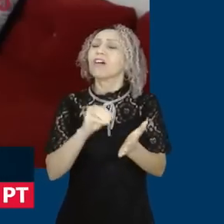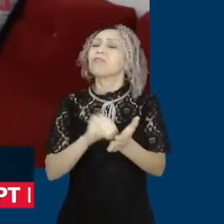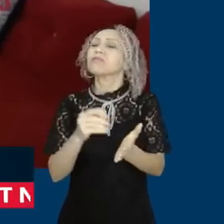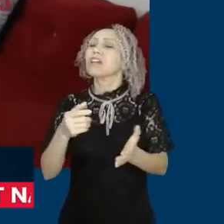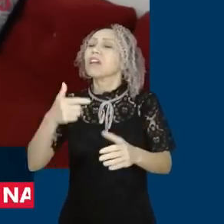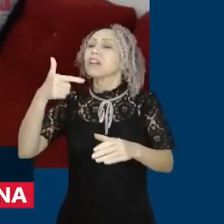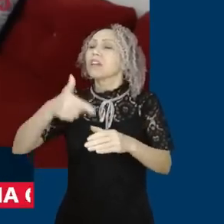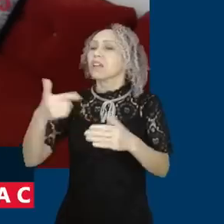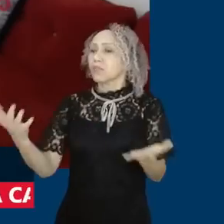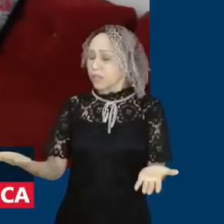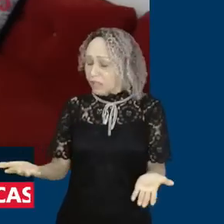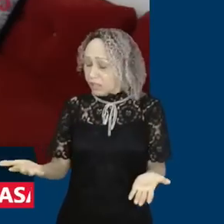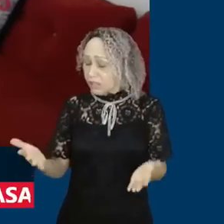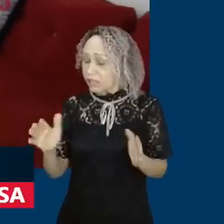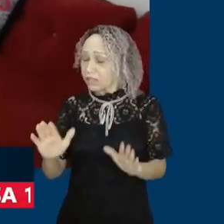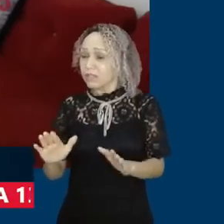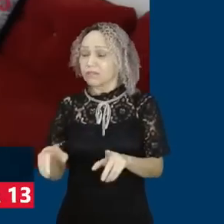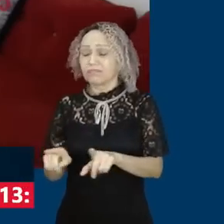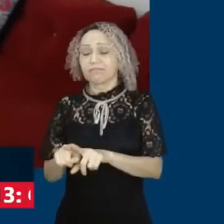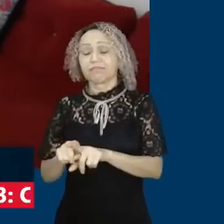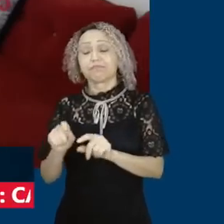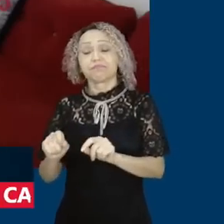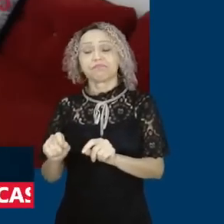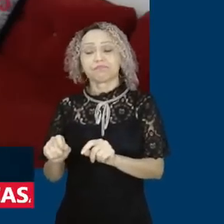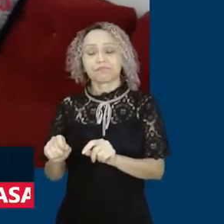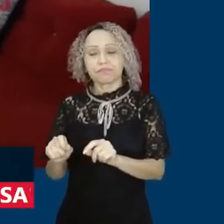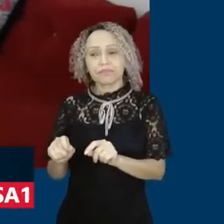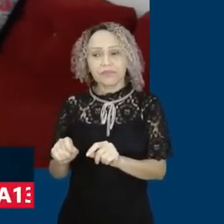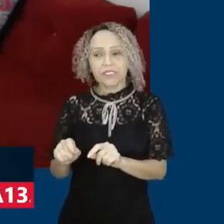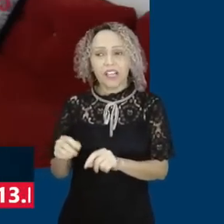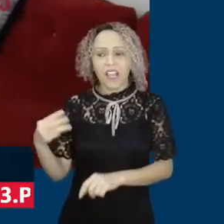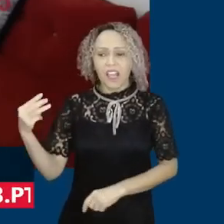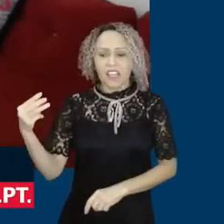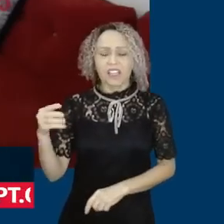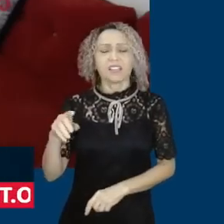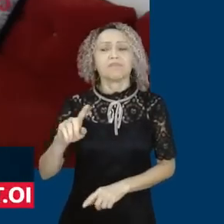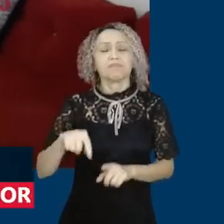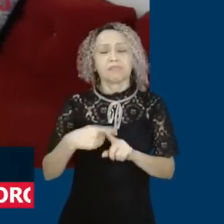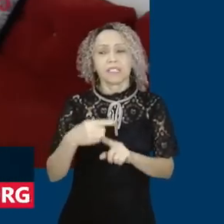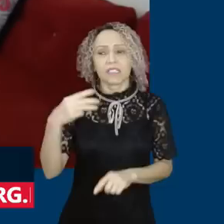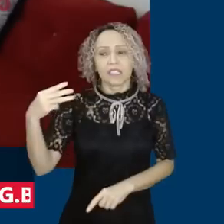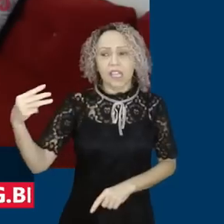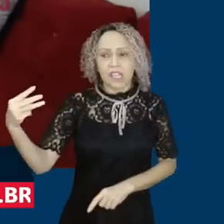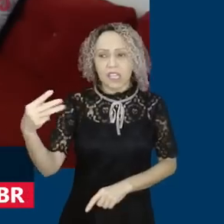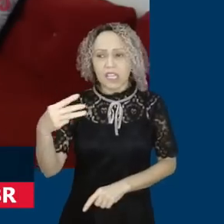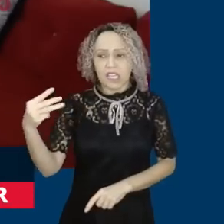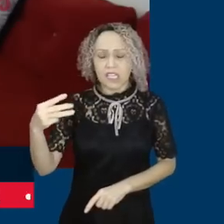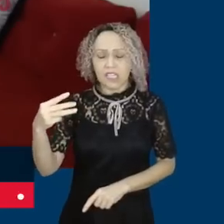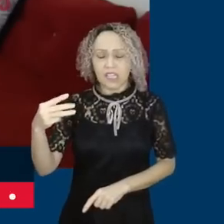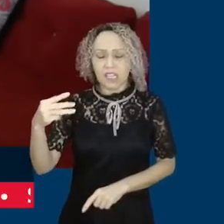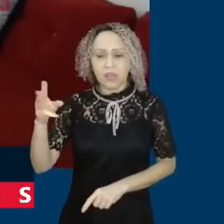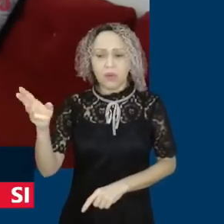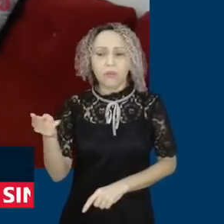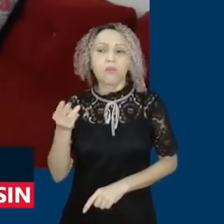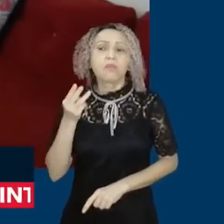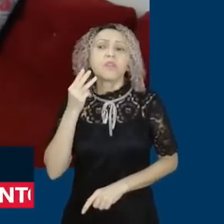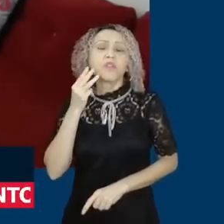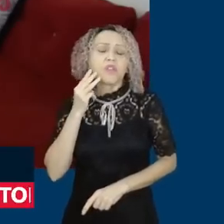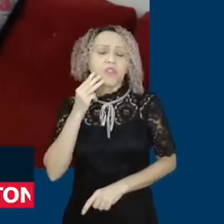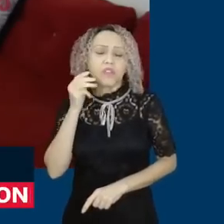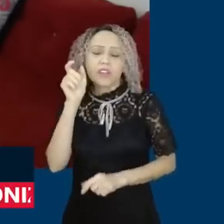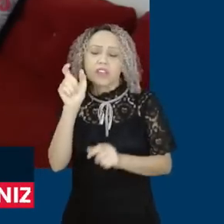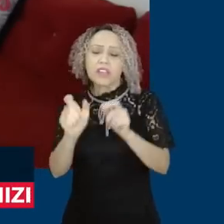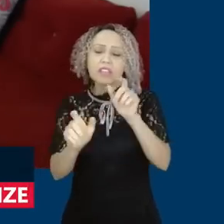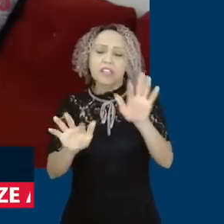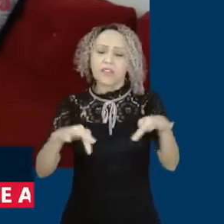passaporte para ele poder viajar. Sem falar aí dos 33 milhões de famintos que Bolsonaro tentou também jogar para debaixo do tapete,